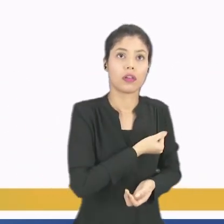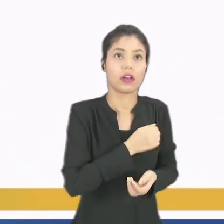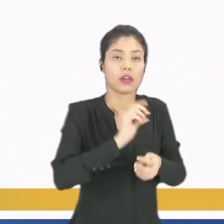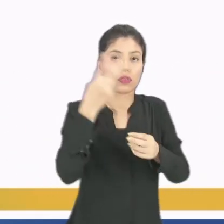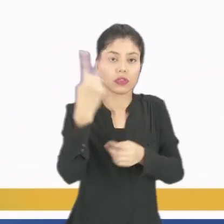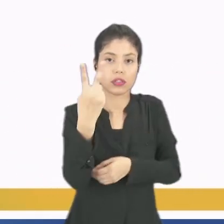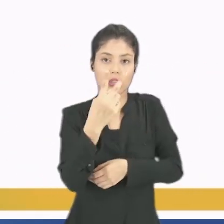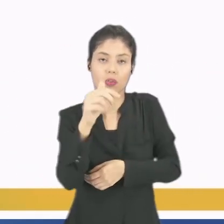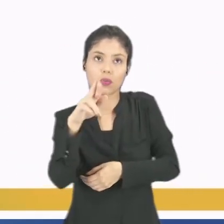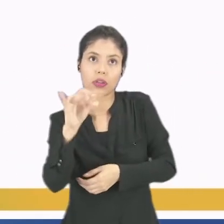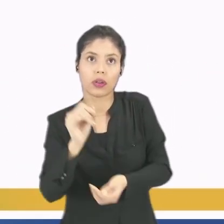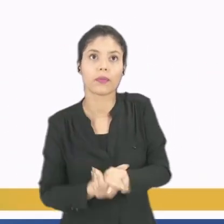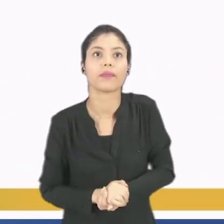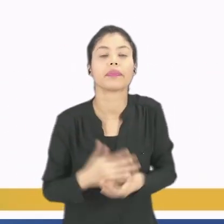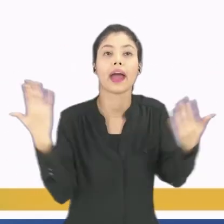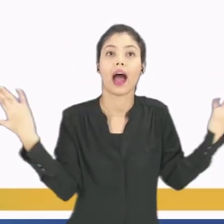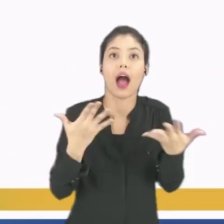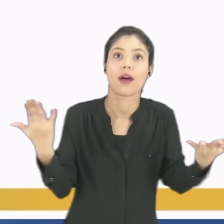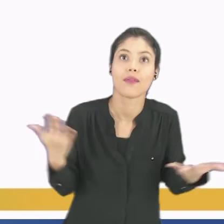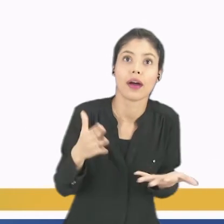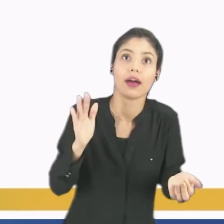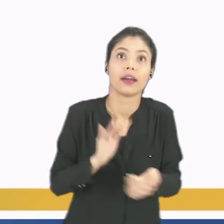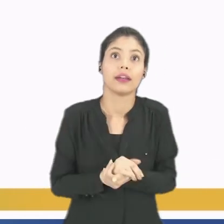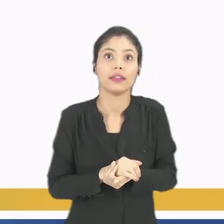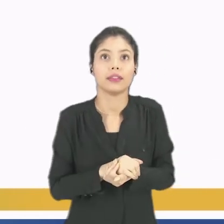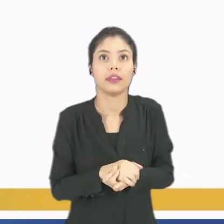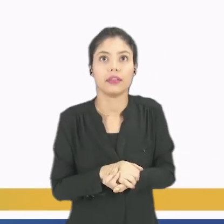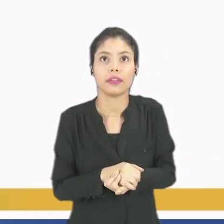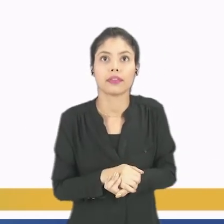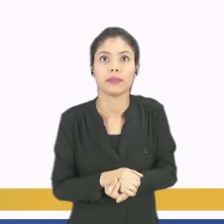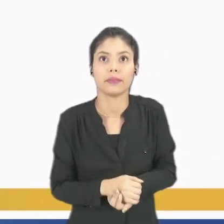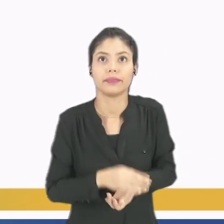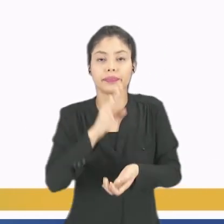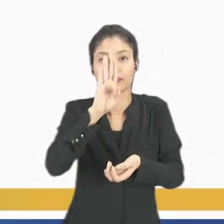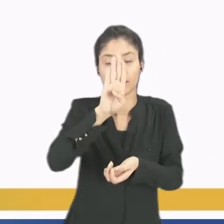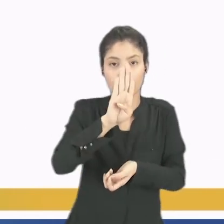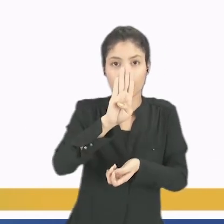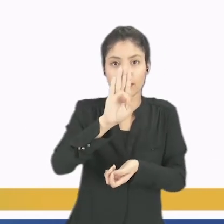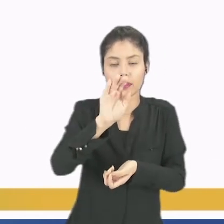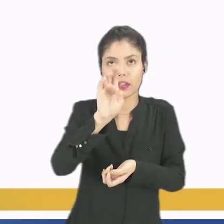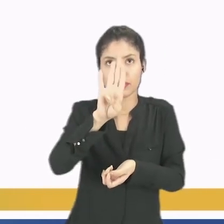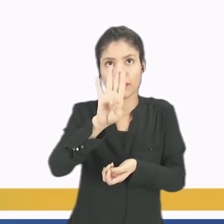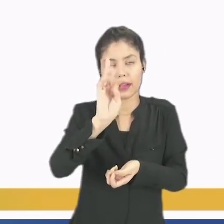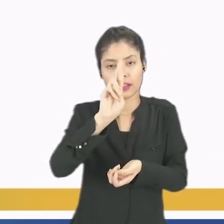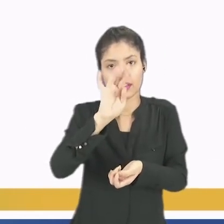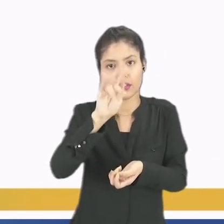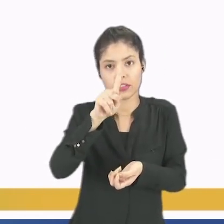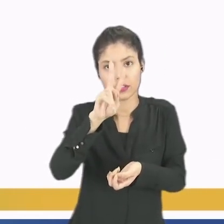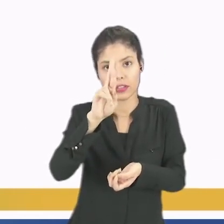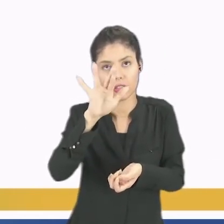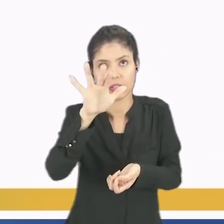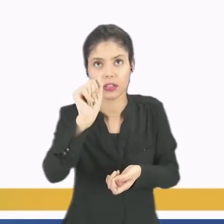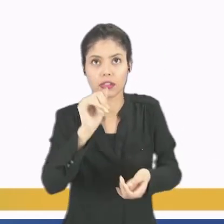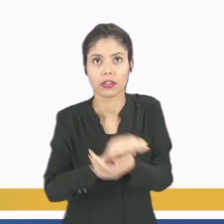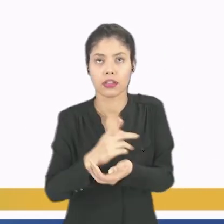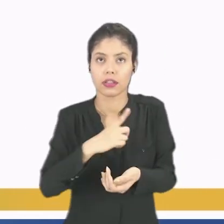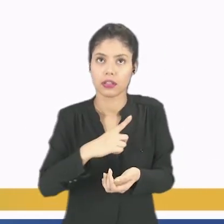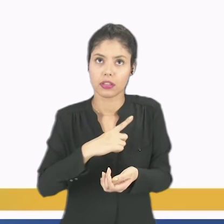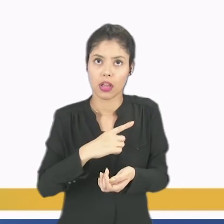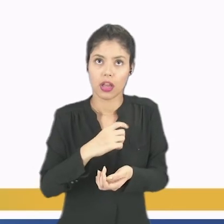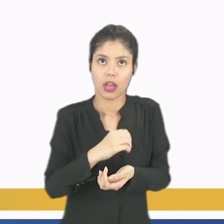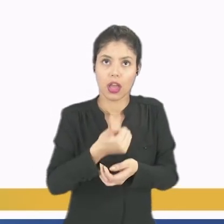segundo grau, tá? Agora, é o delta, Bhaskara, tudo, calculamos aqui. O delta deu